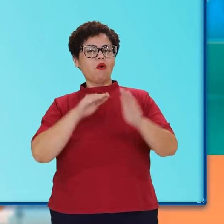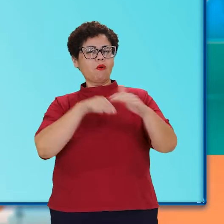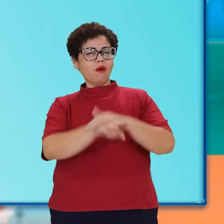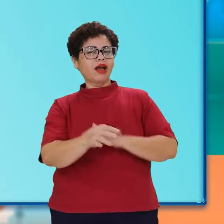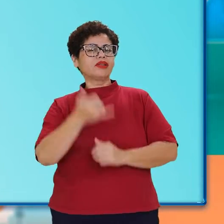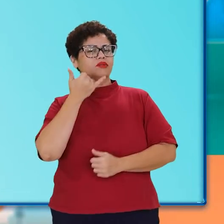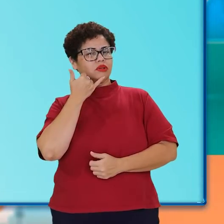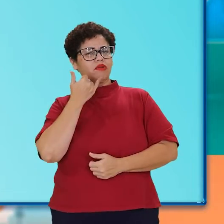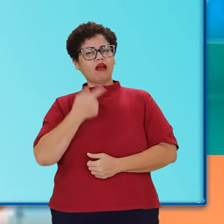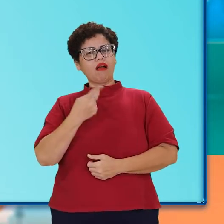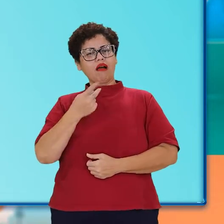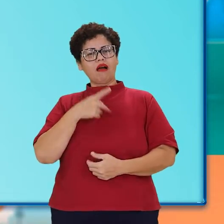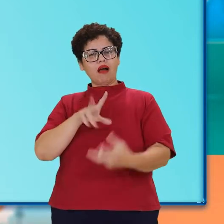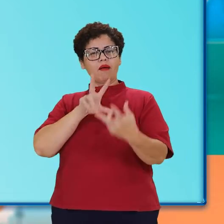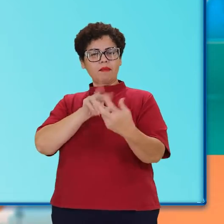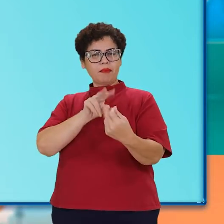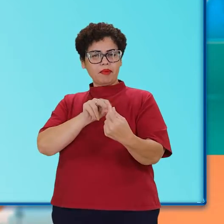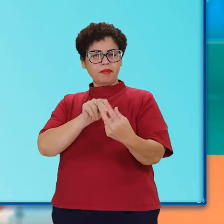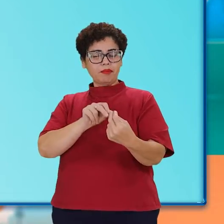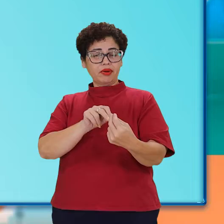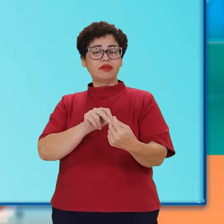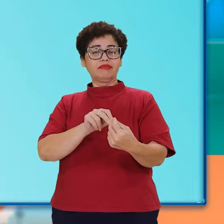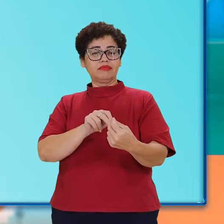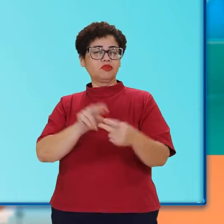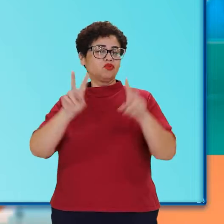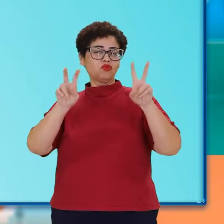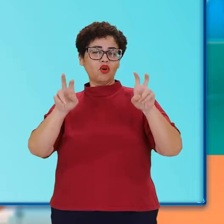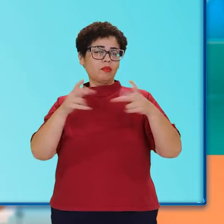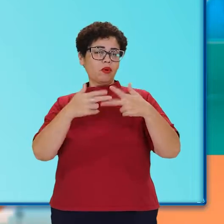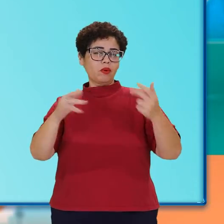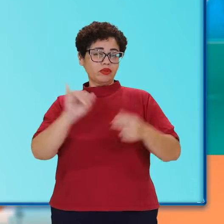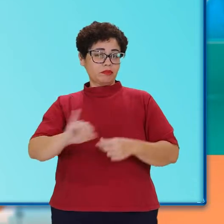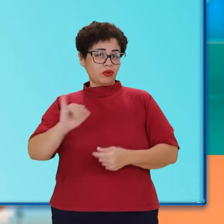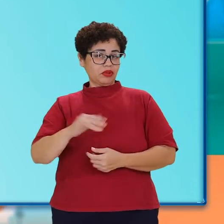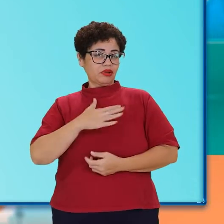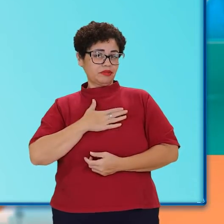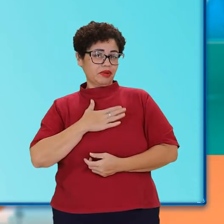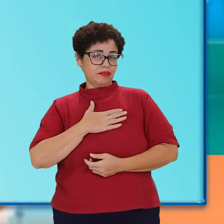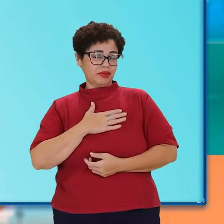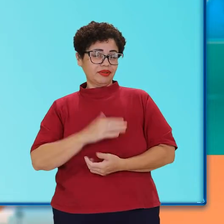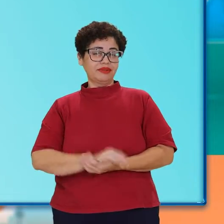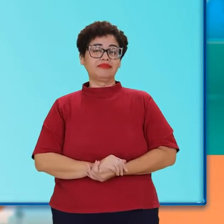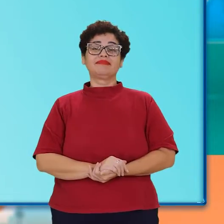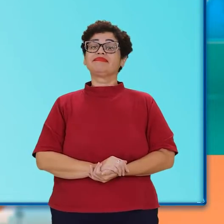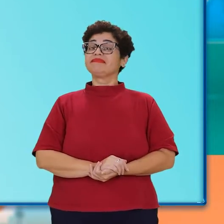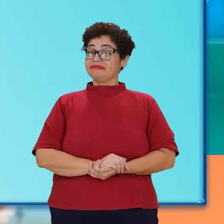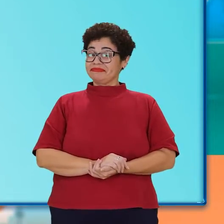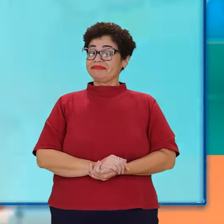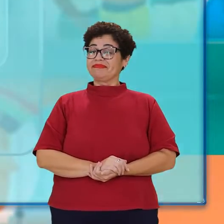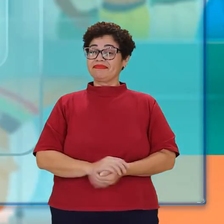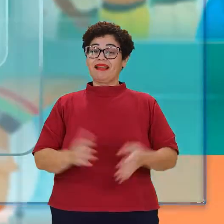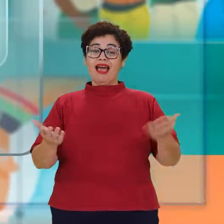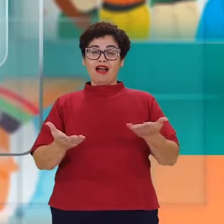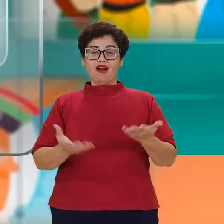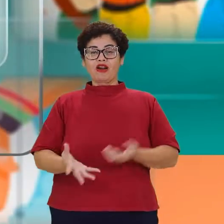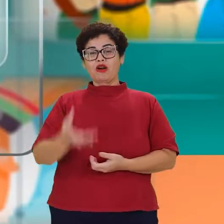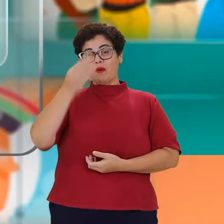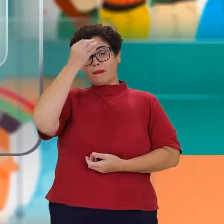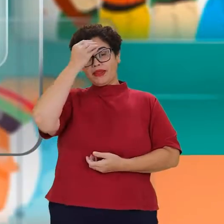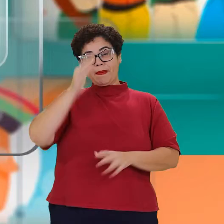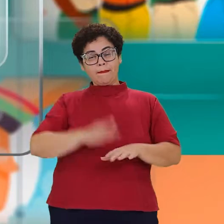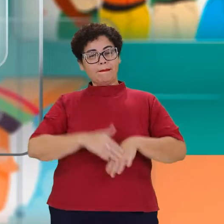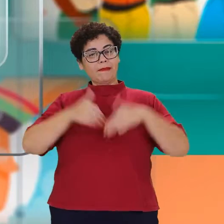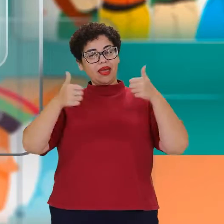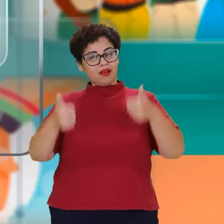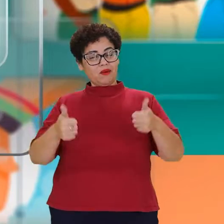por favor, guardar o celular quando estivermos conversando sobre algo importante para mim? Agora,